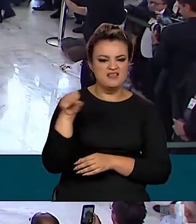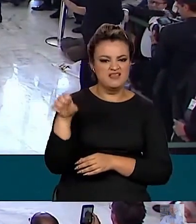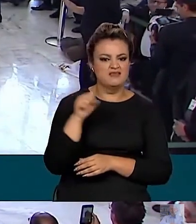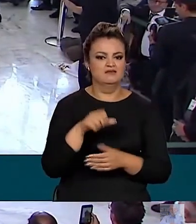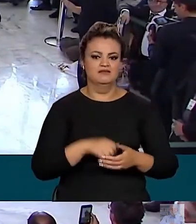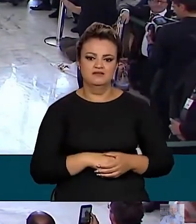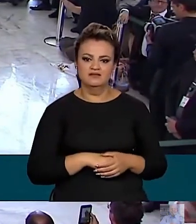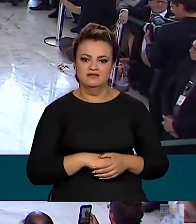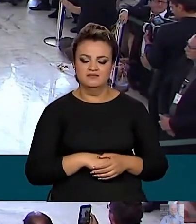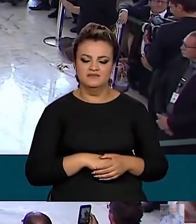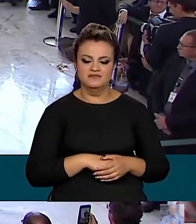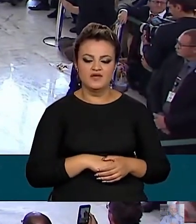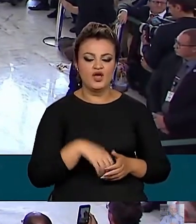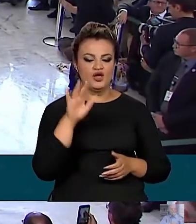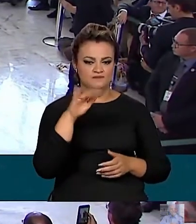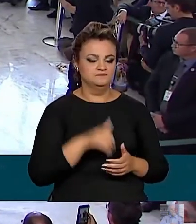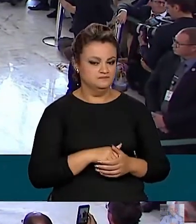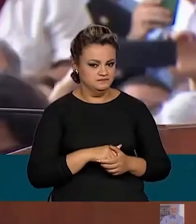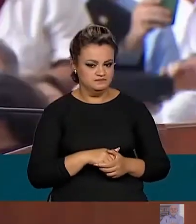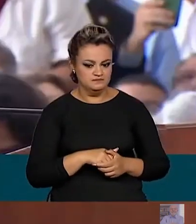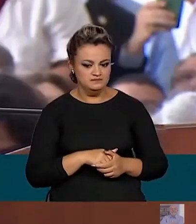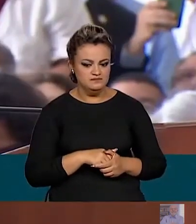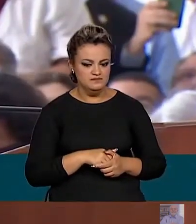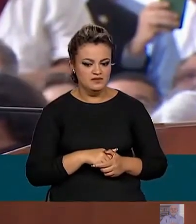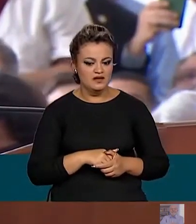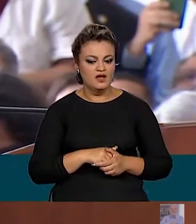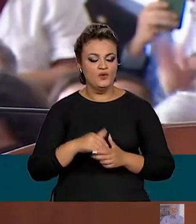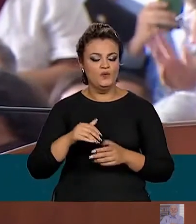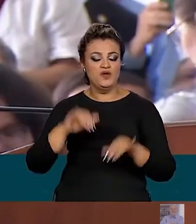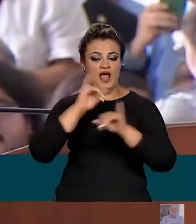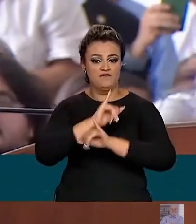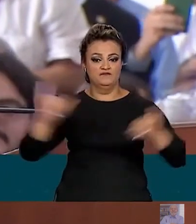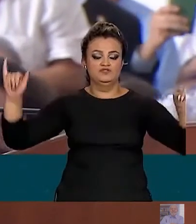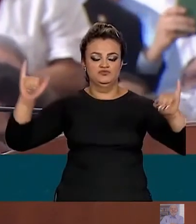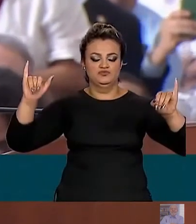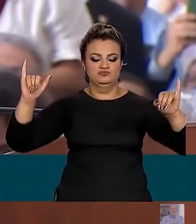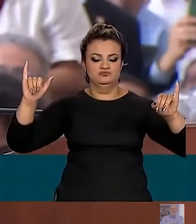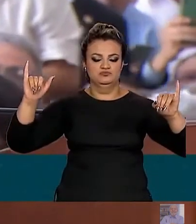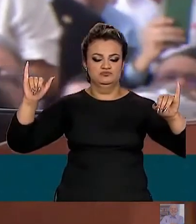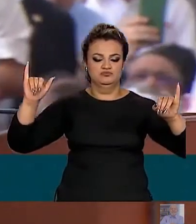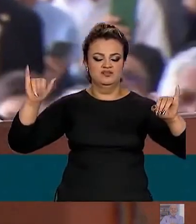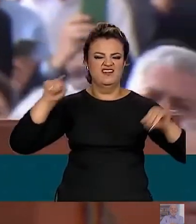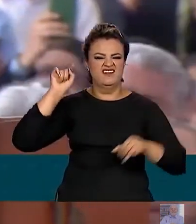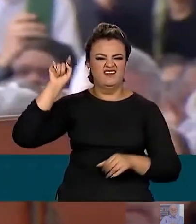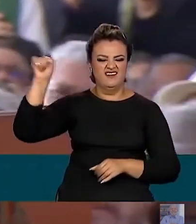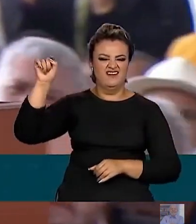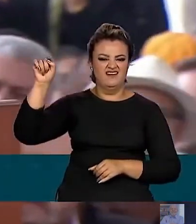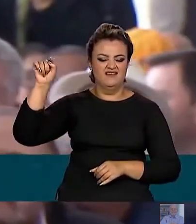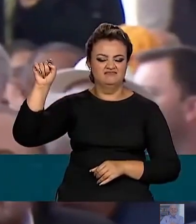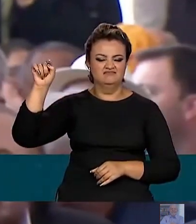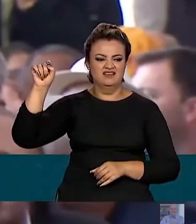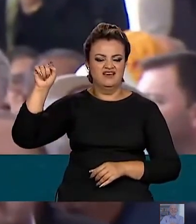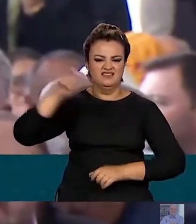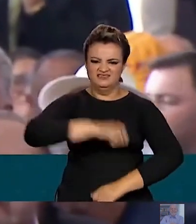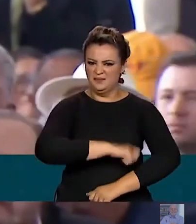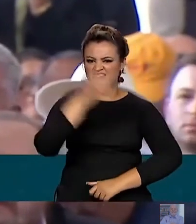para vocês que se juntar, desde a proclamação da República por Floriano Peixoto,